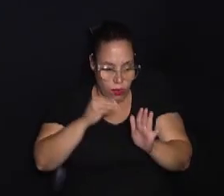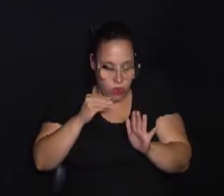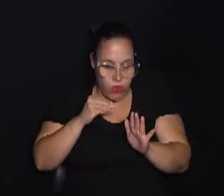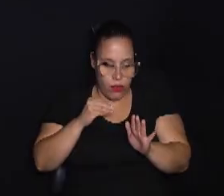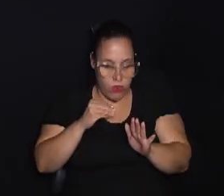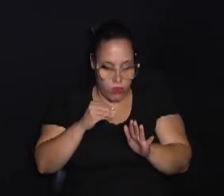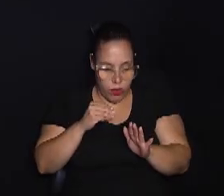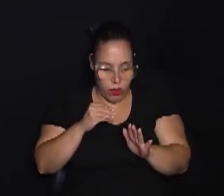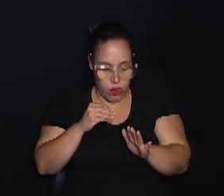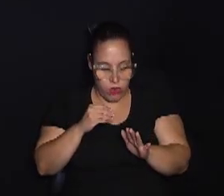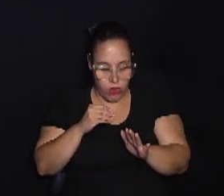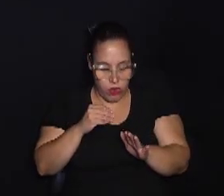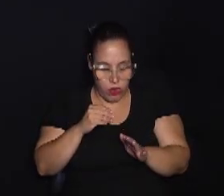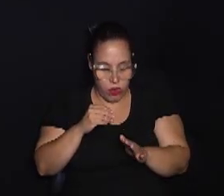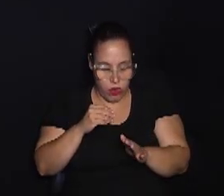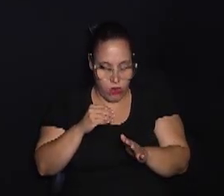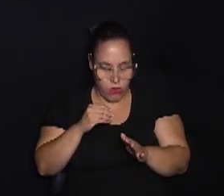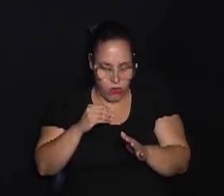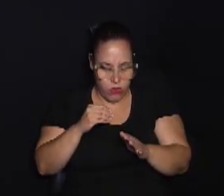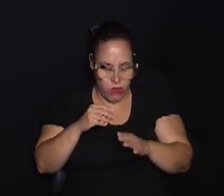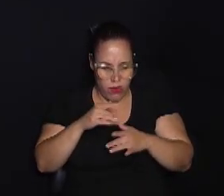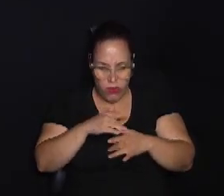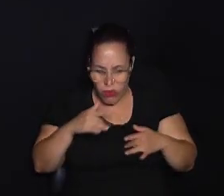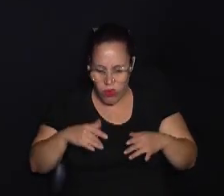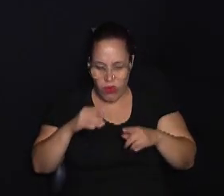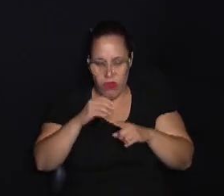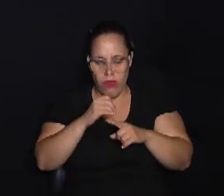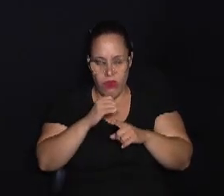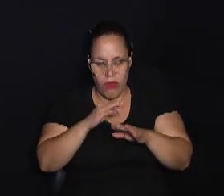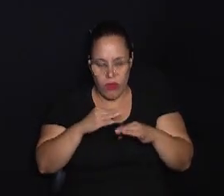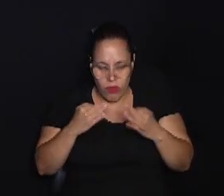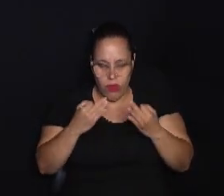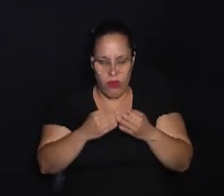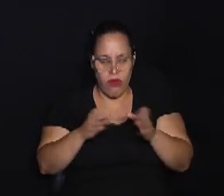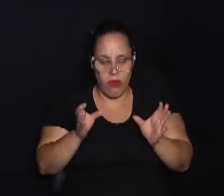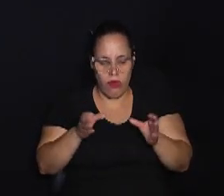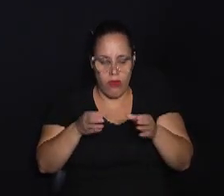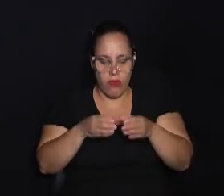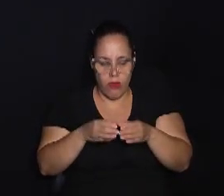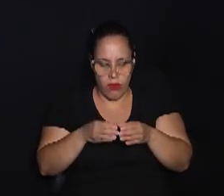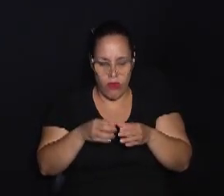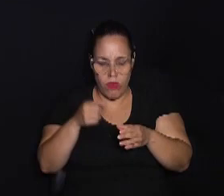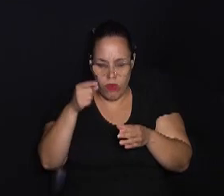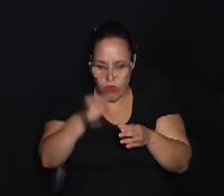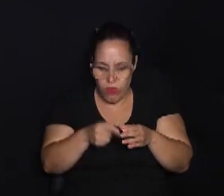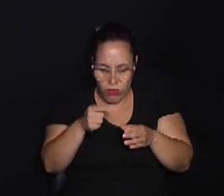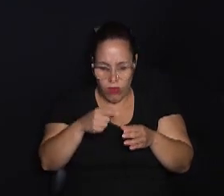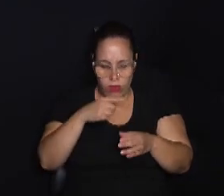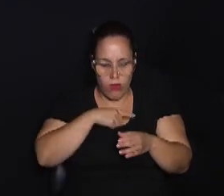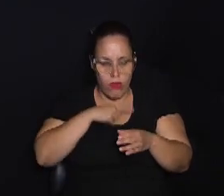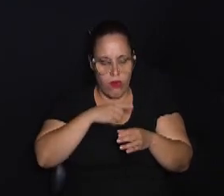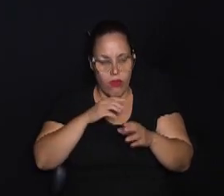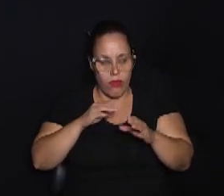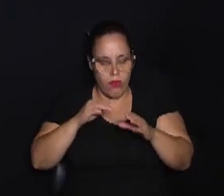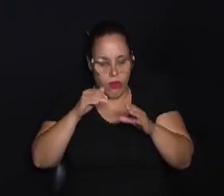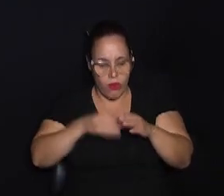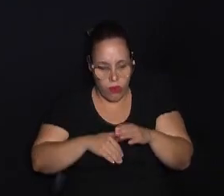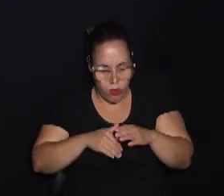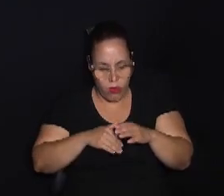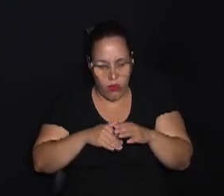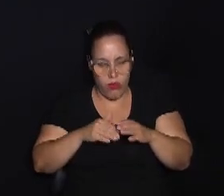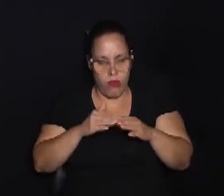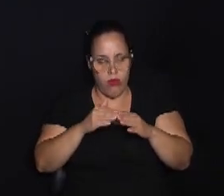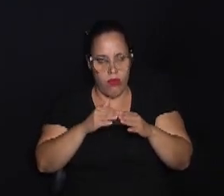atendimento à população, mas a saúde da família é aquela equipe que se tem dentro do centro de saúde e